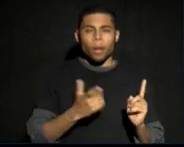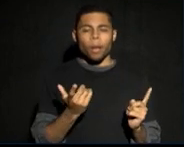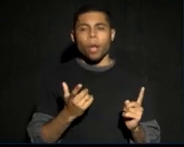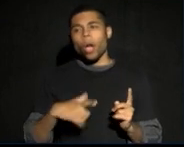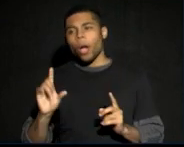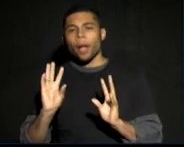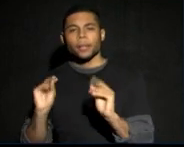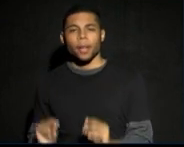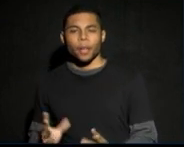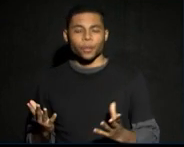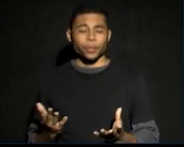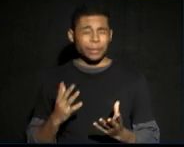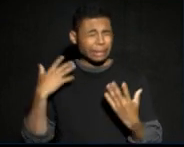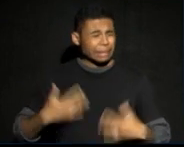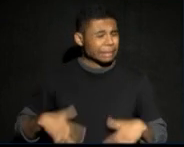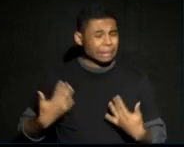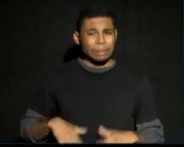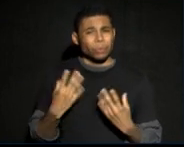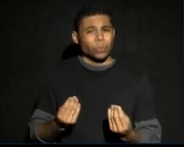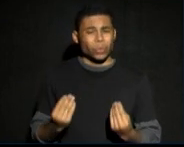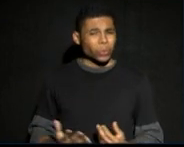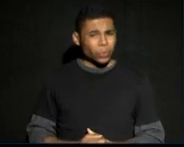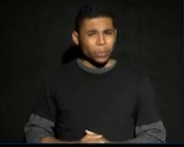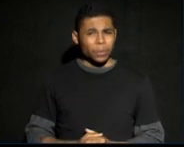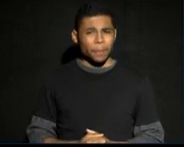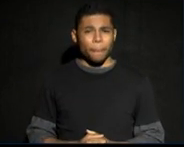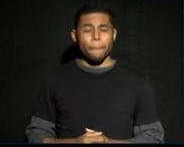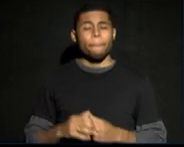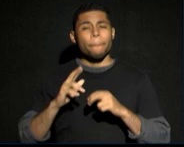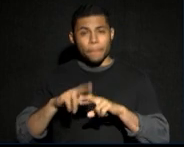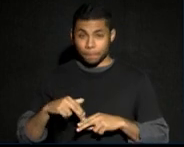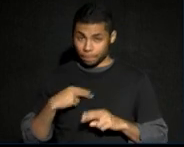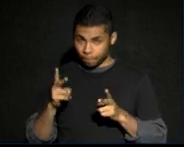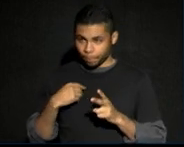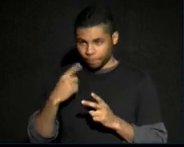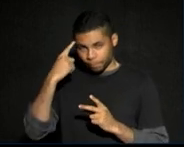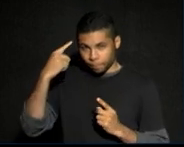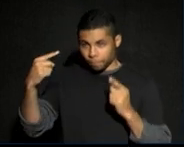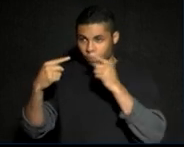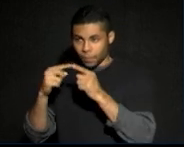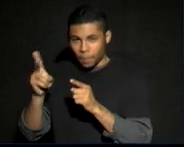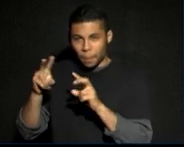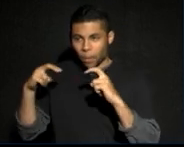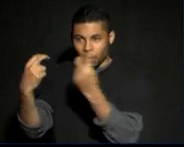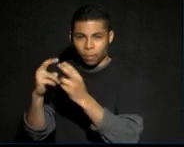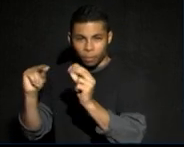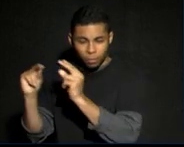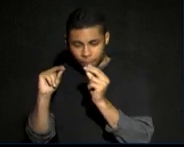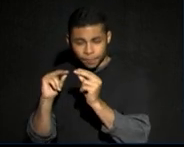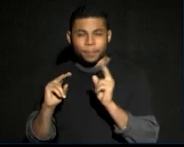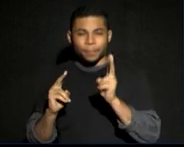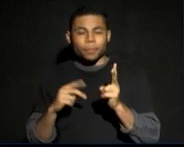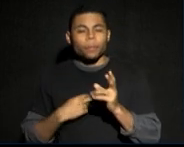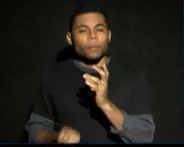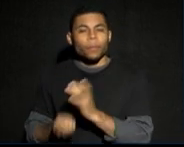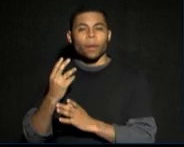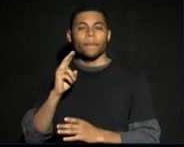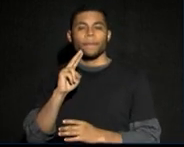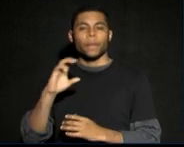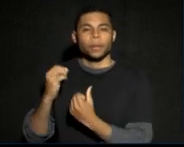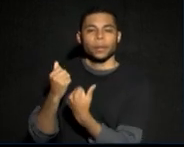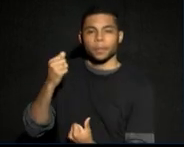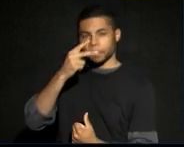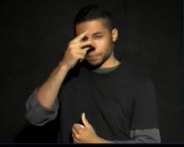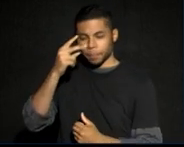a minha proposta para o conselho E aí e indo na vocação social do banco aonde foi criado uma vice-presidência de